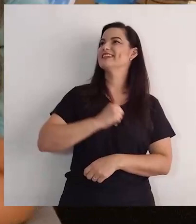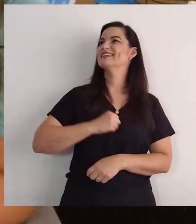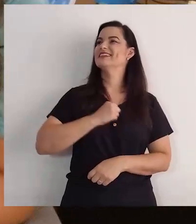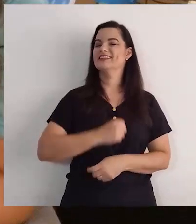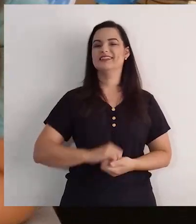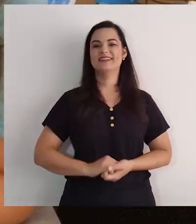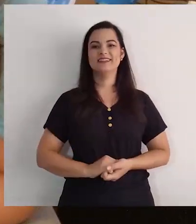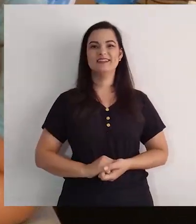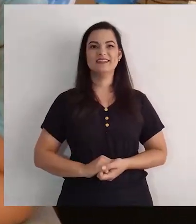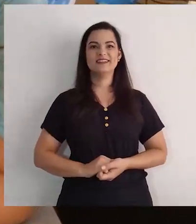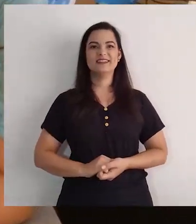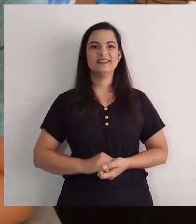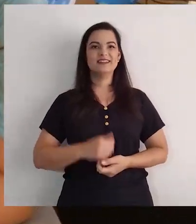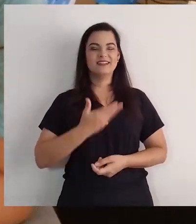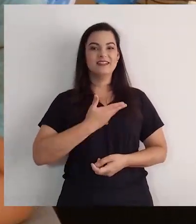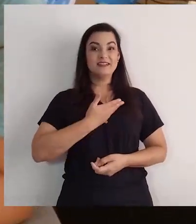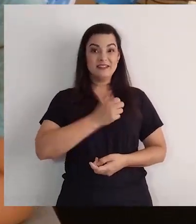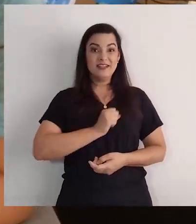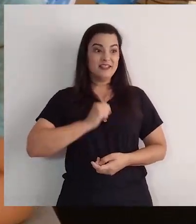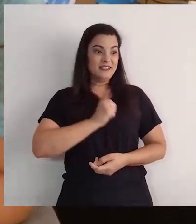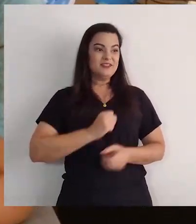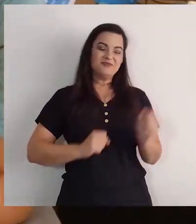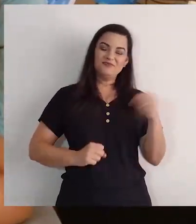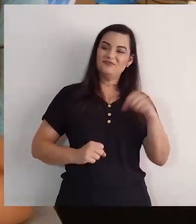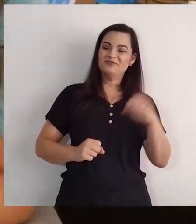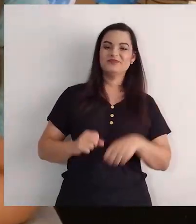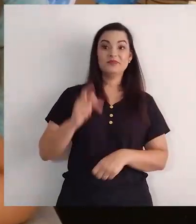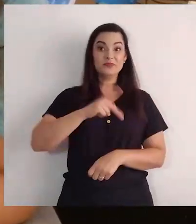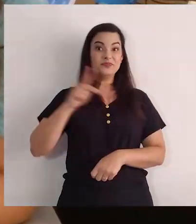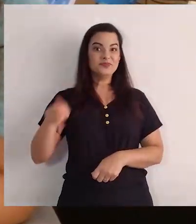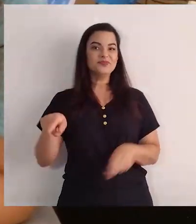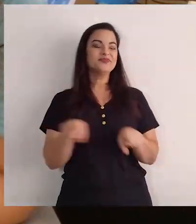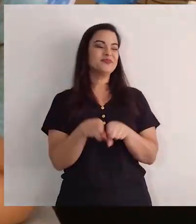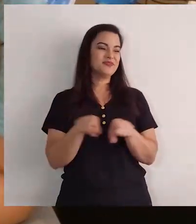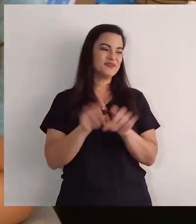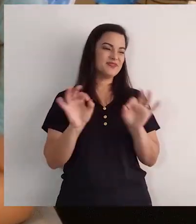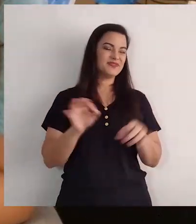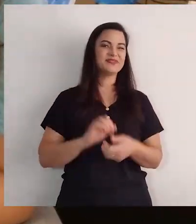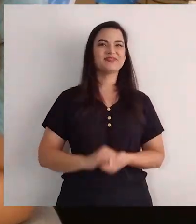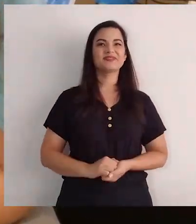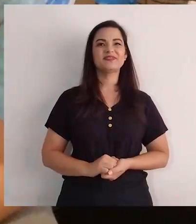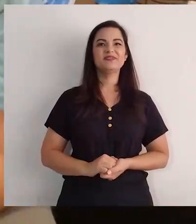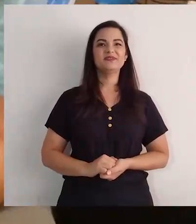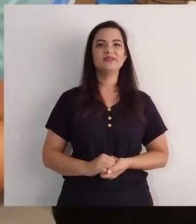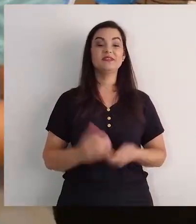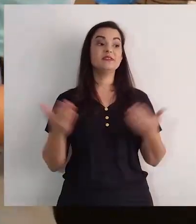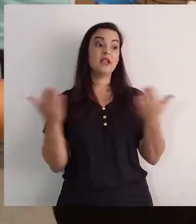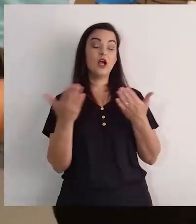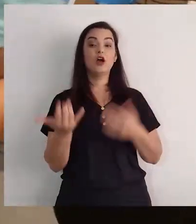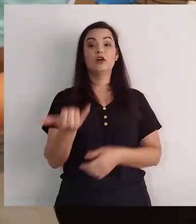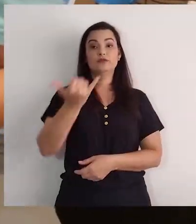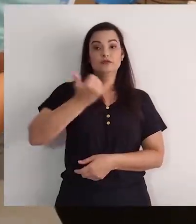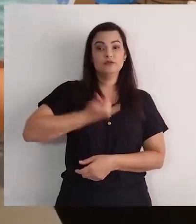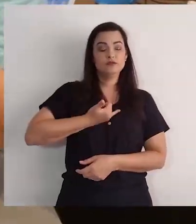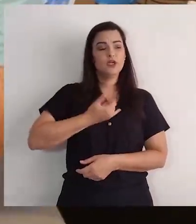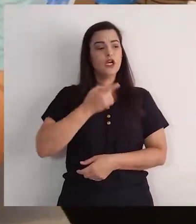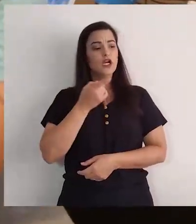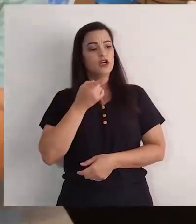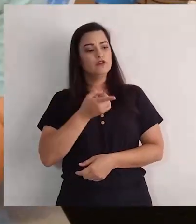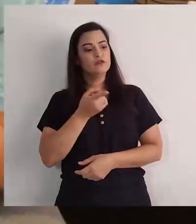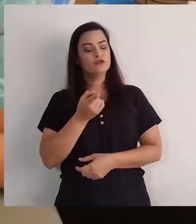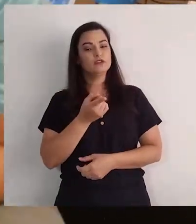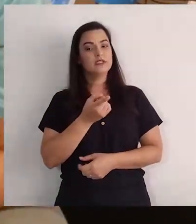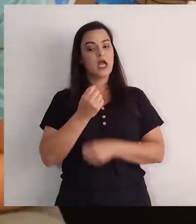Então... Tá com saudade dos amigos? E da professora? Também. E agora conta pra mim assim, quando